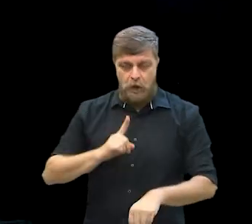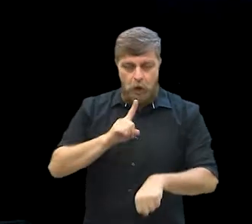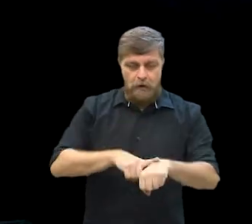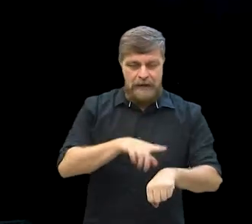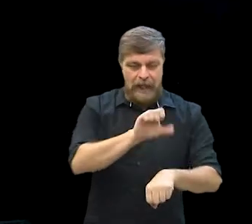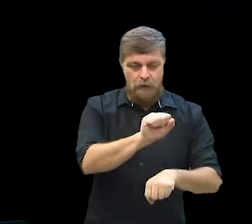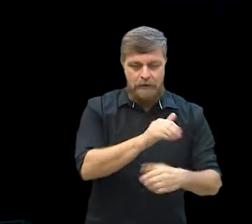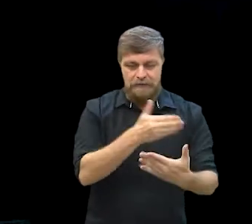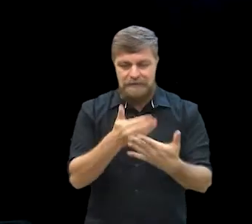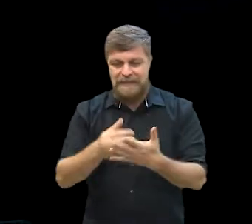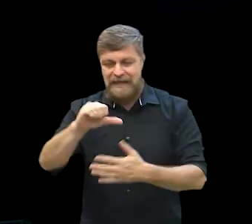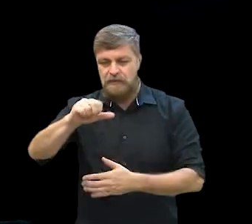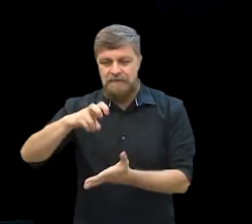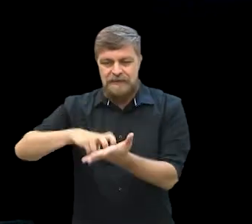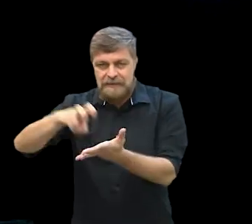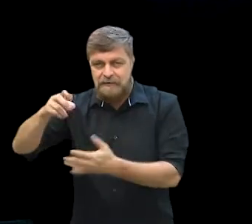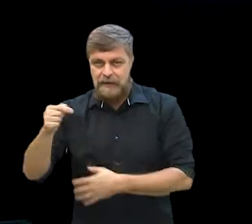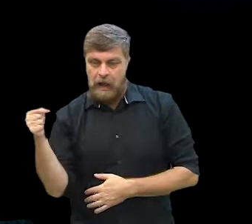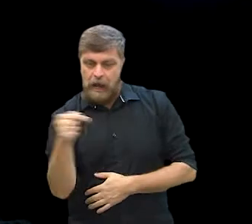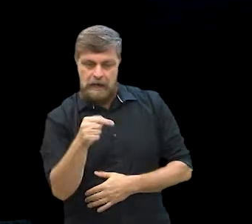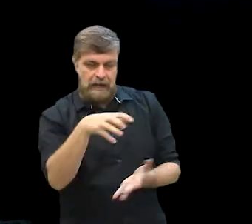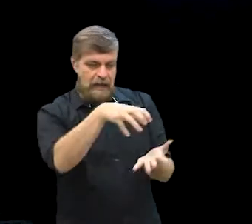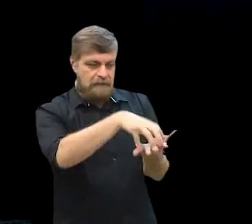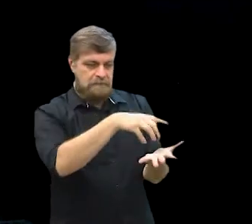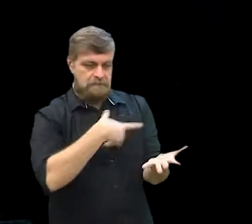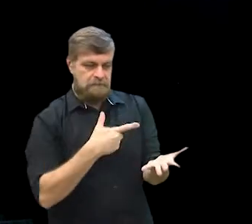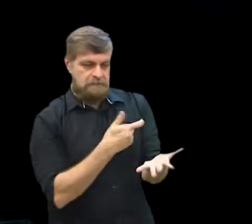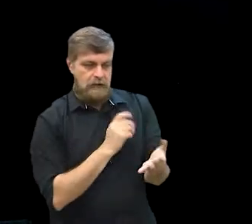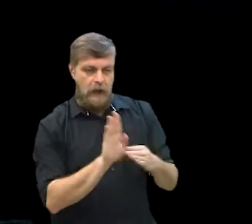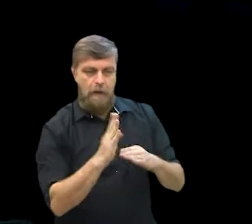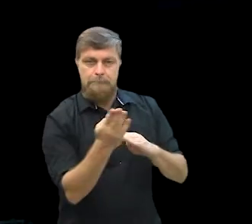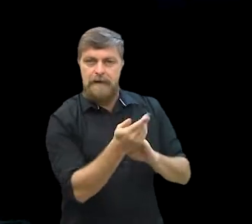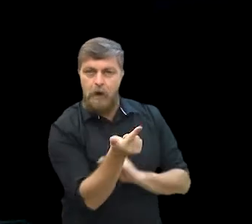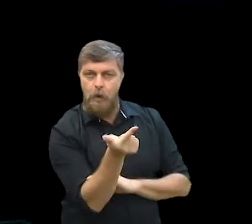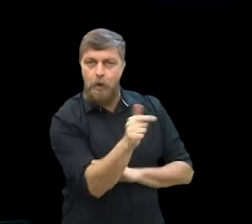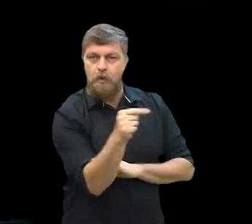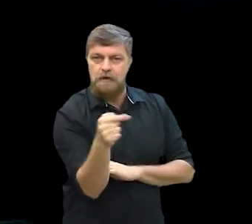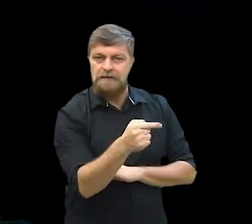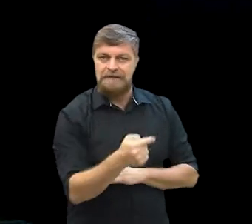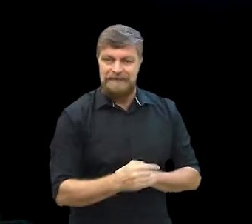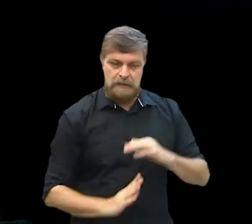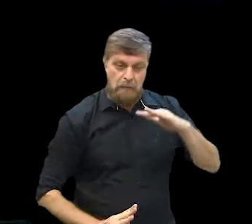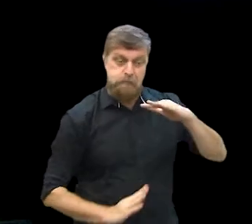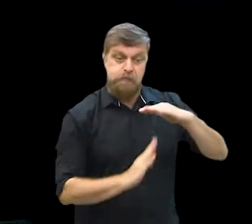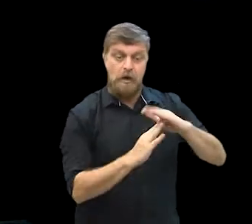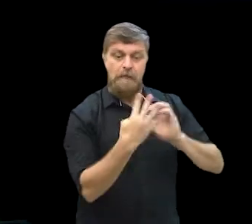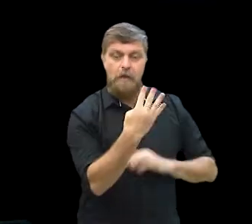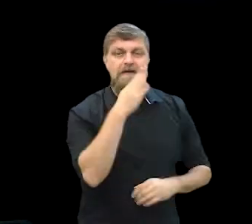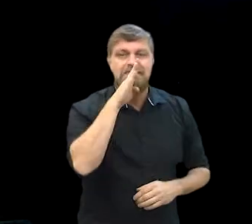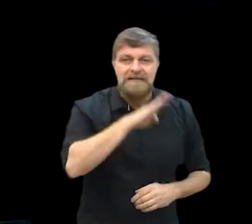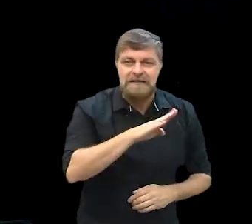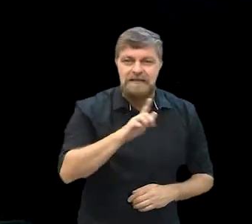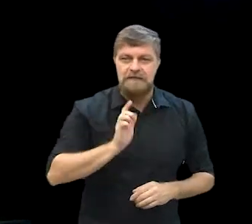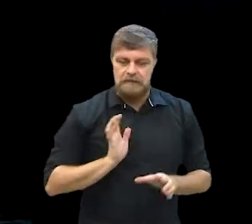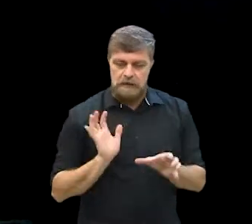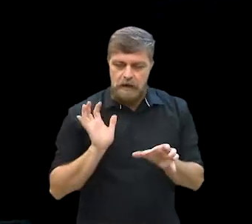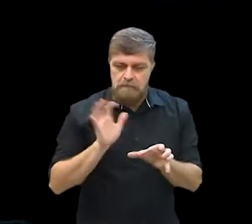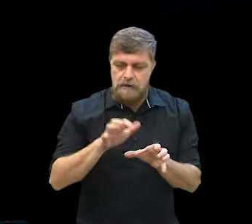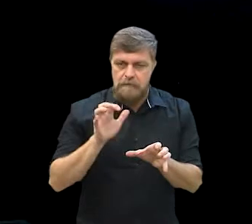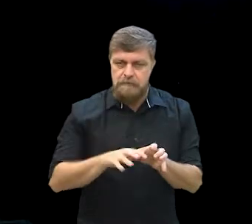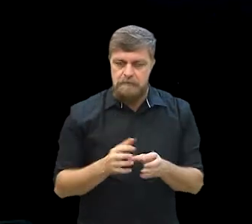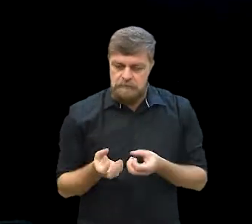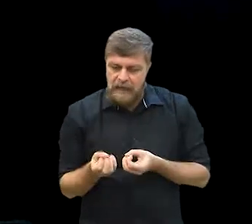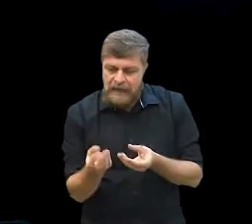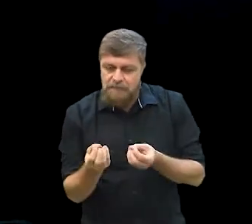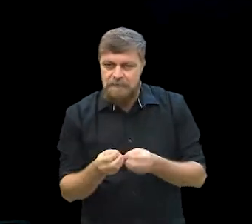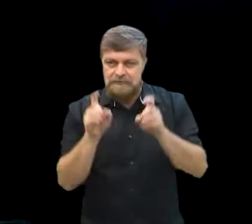unidade é das 8 às 9 da manhã. Já na unidade do bairro Y, é às 4 da tarde. Isso tudo são